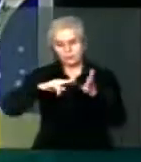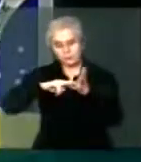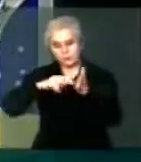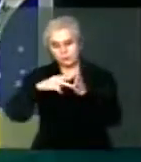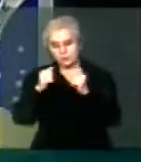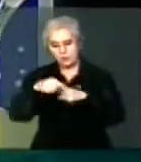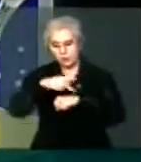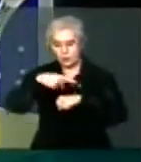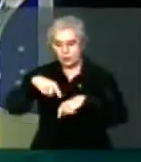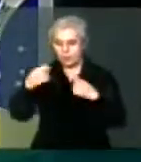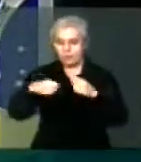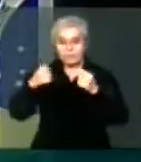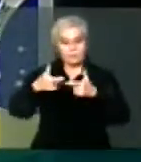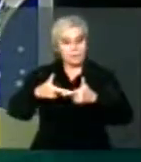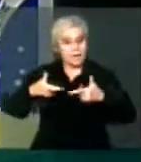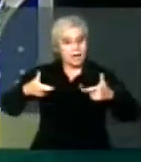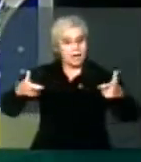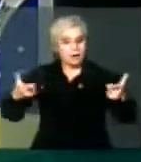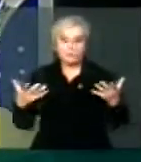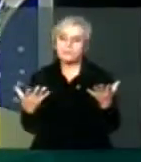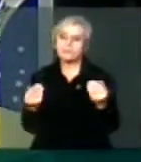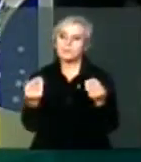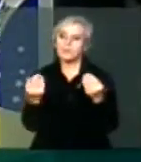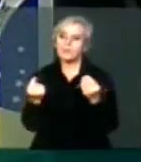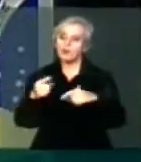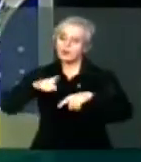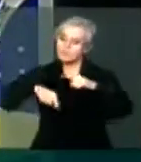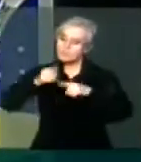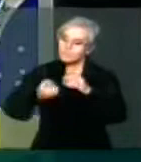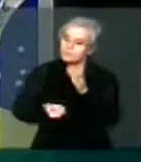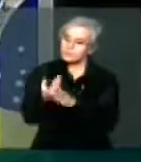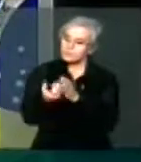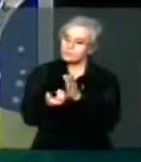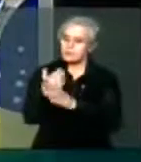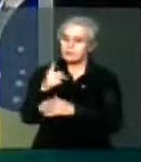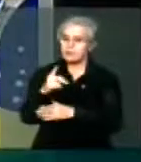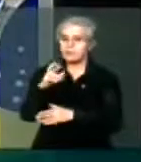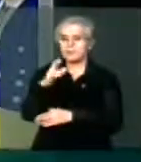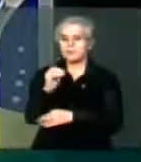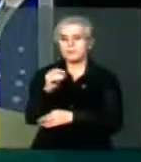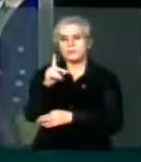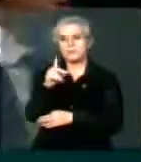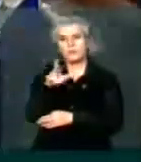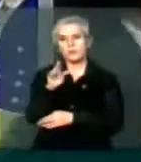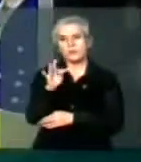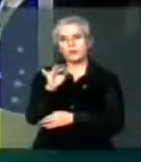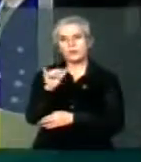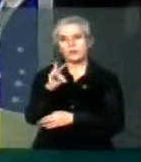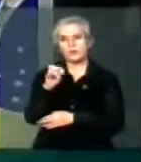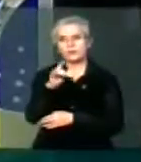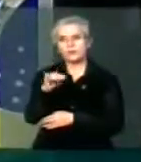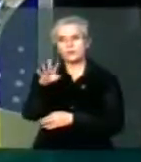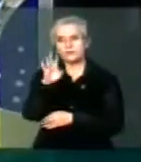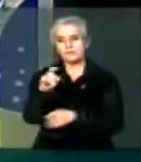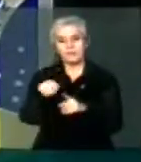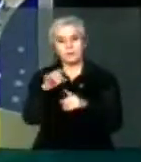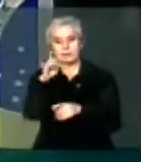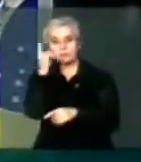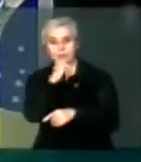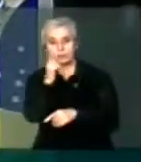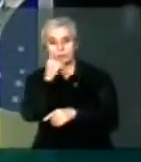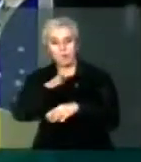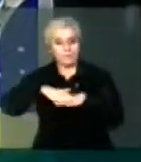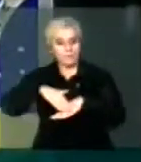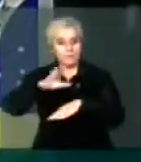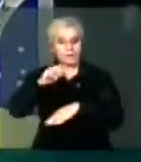o país precisa aumentar consideravelmente sua produtividade. Mas isto somente será alcançado de forma virtuosa